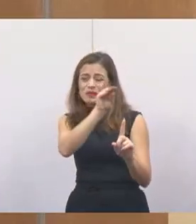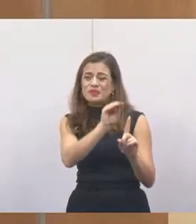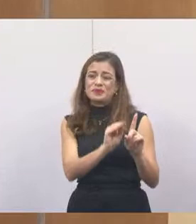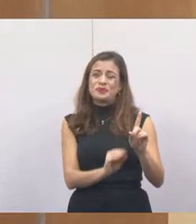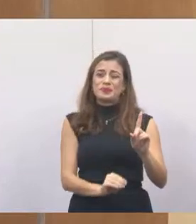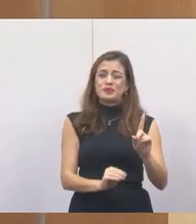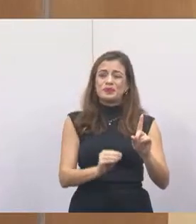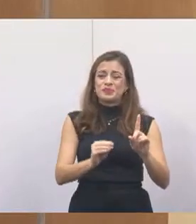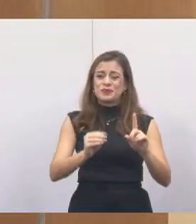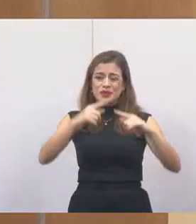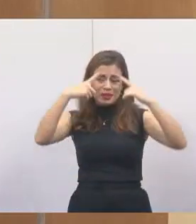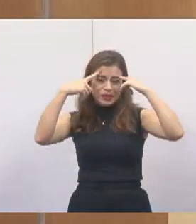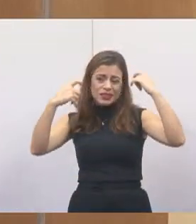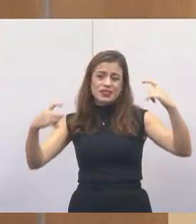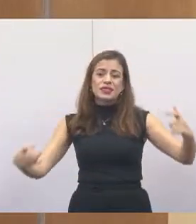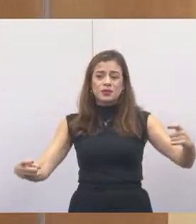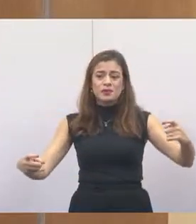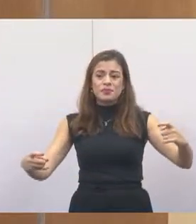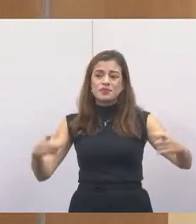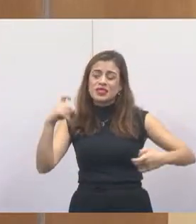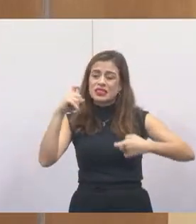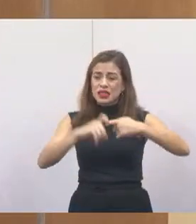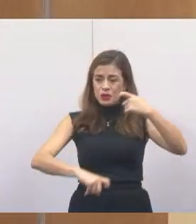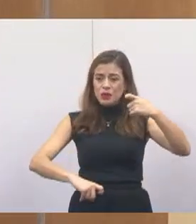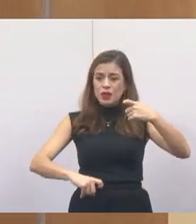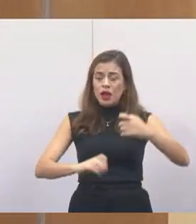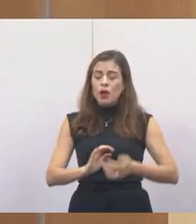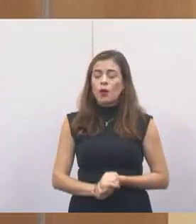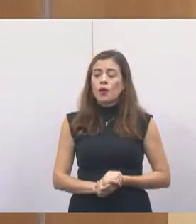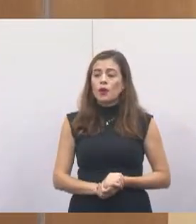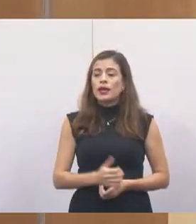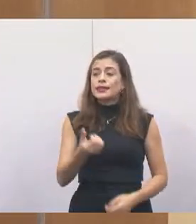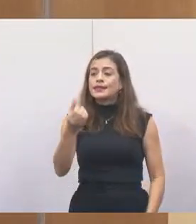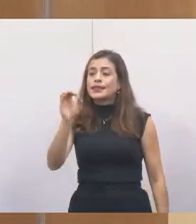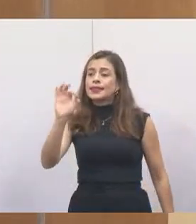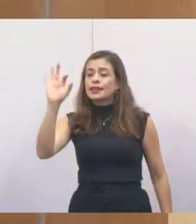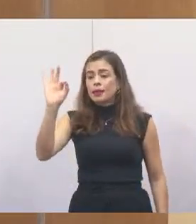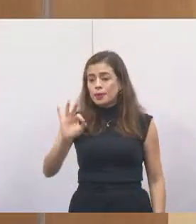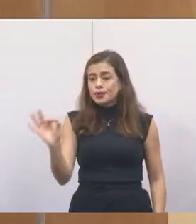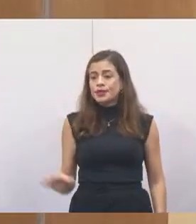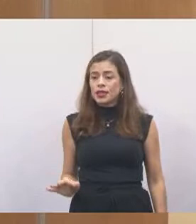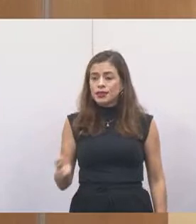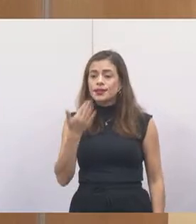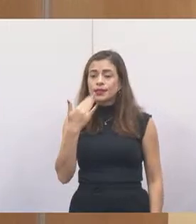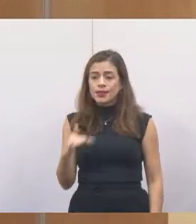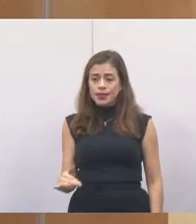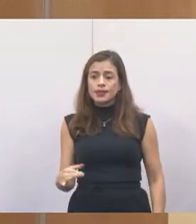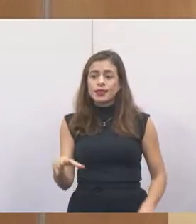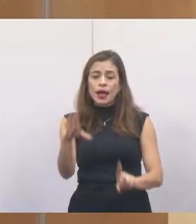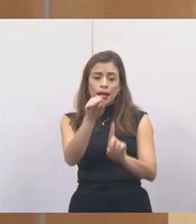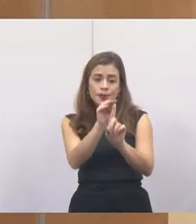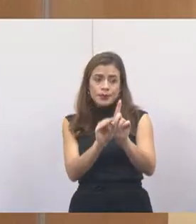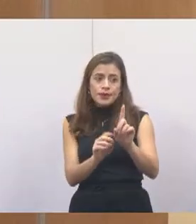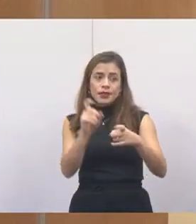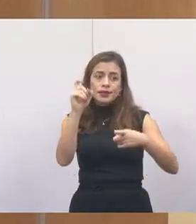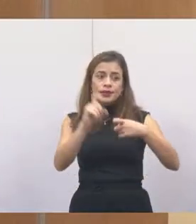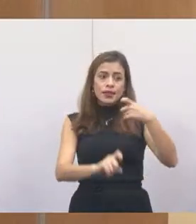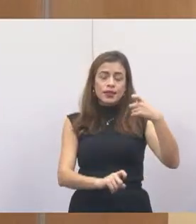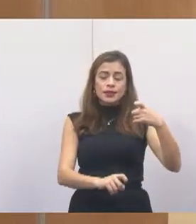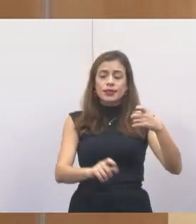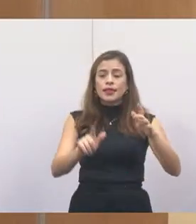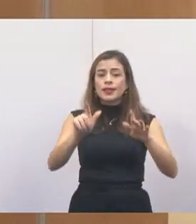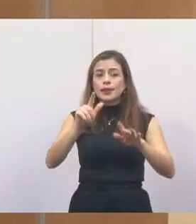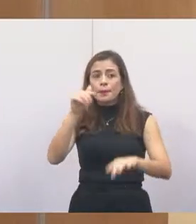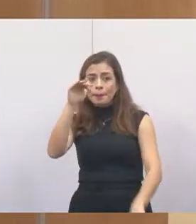ter uma ideia, vereador Roberto, 60% das crianças que são abusadas sexualmente têm menos de 13 anos